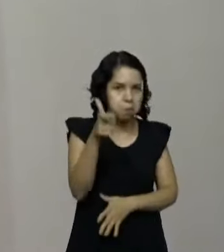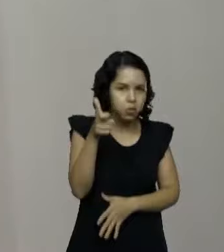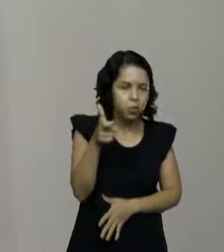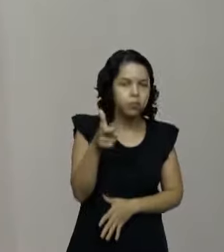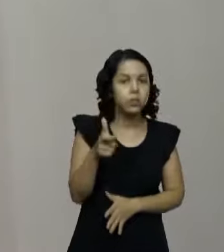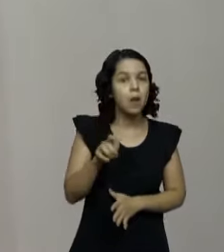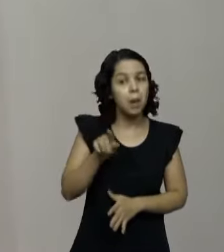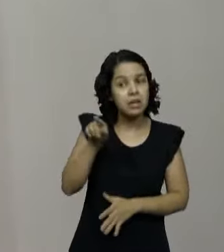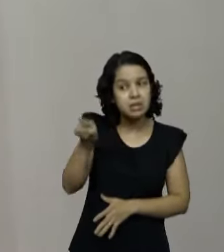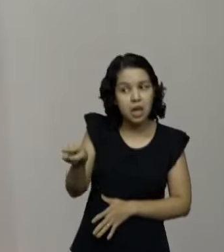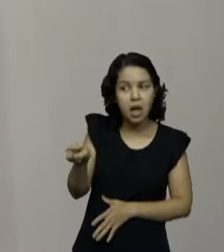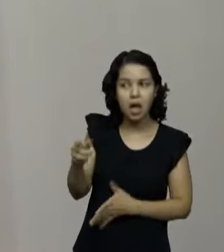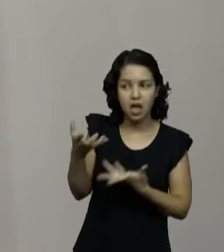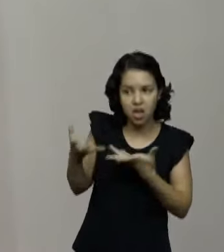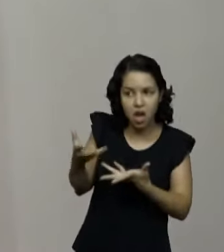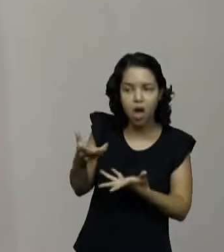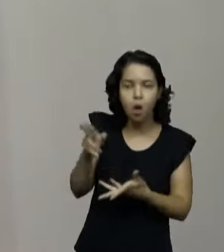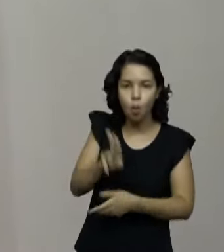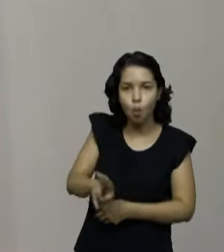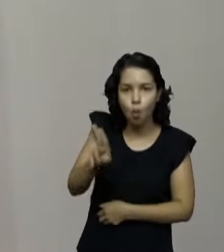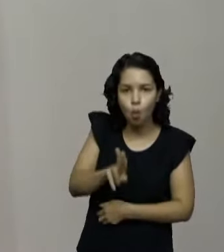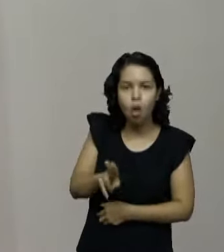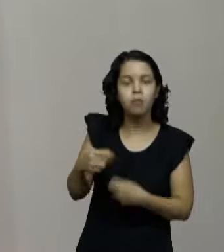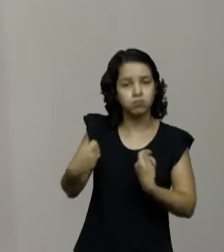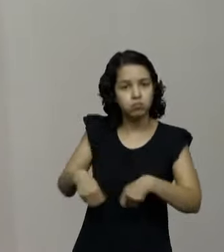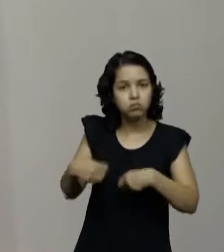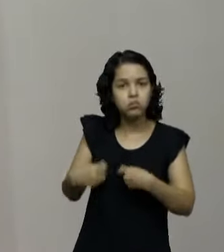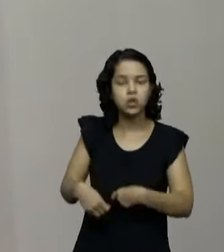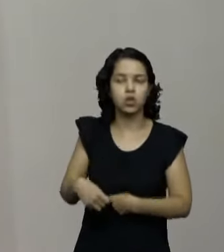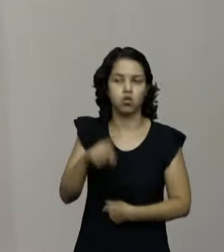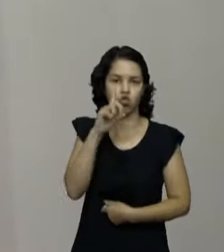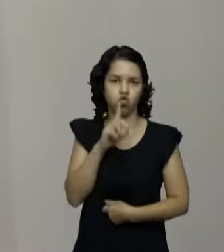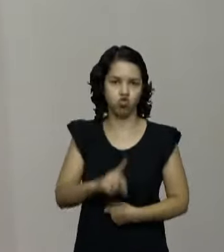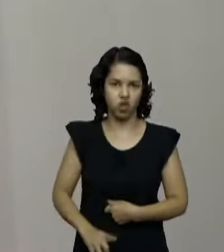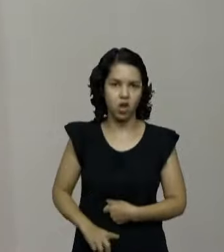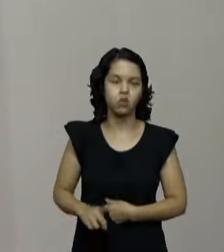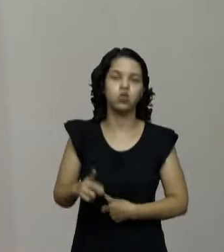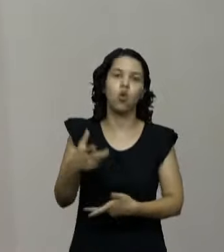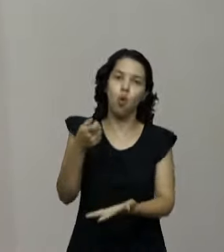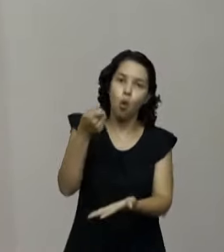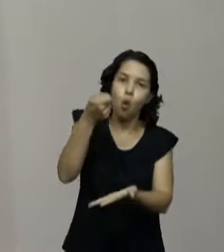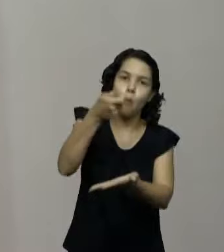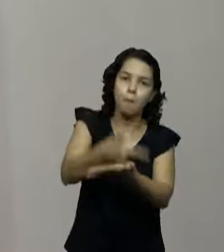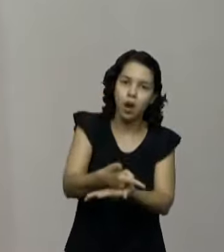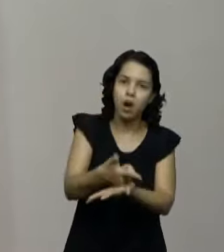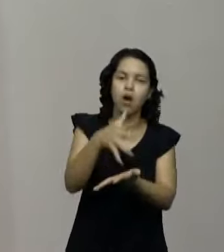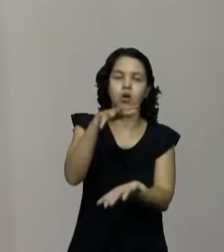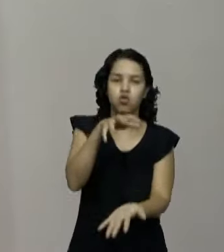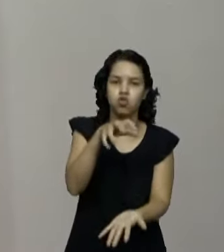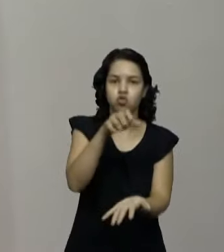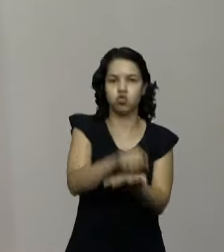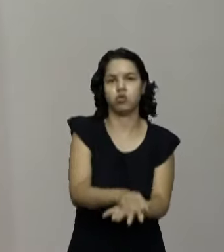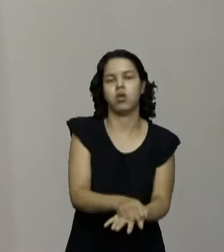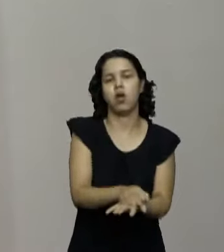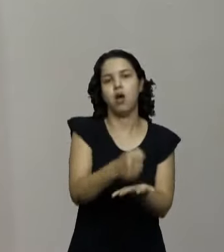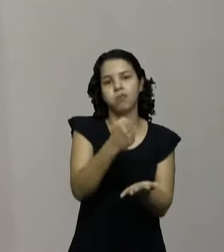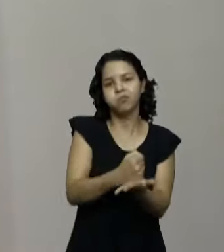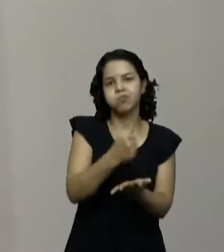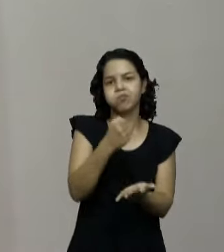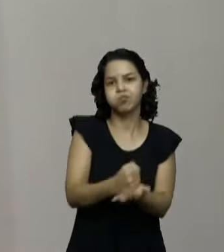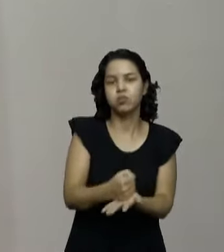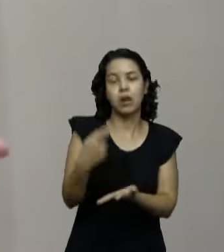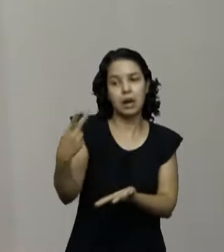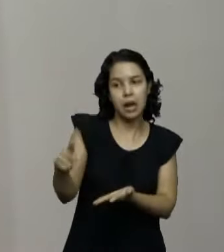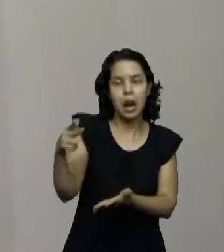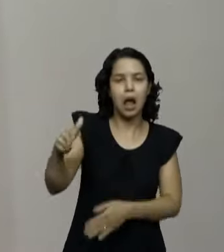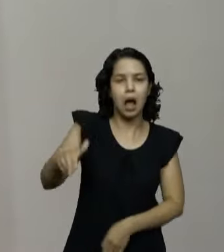que ter o direito de poder adquirir, registrar e ter em guarda a sua arma.